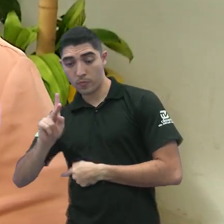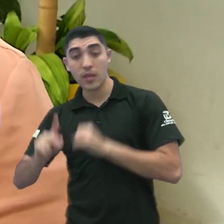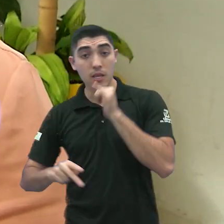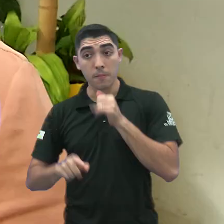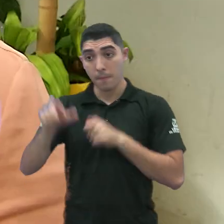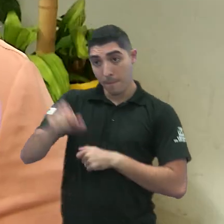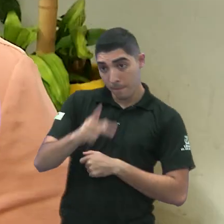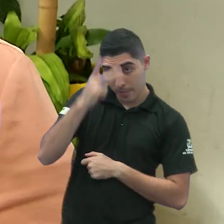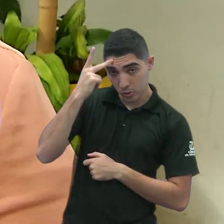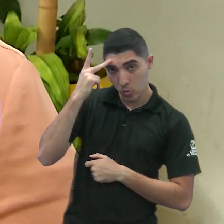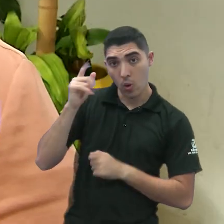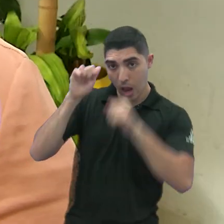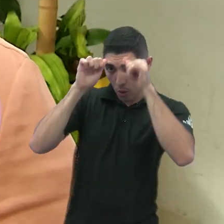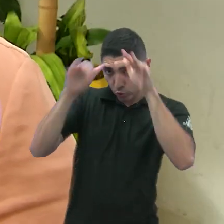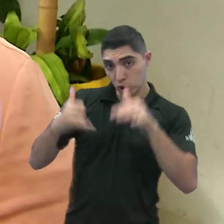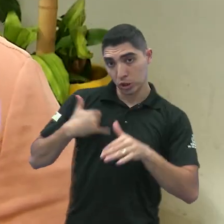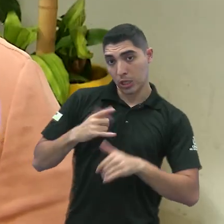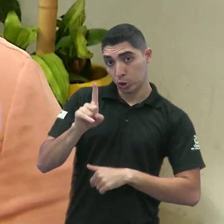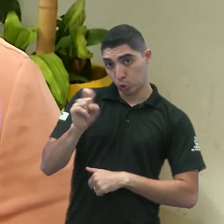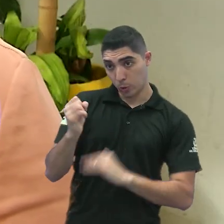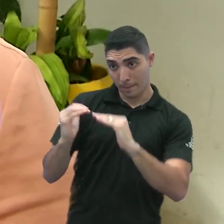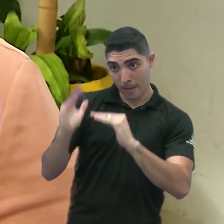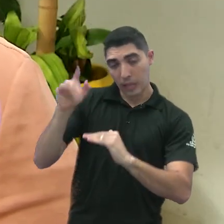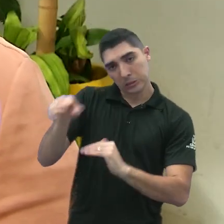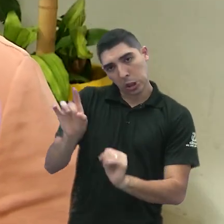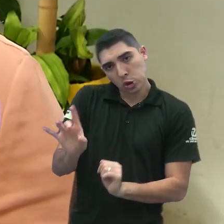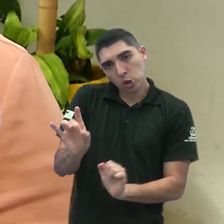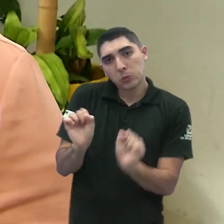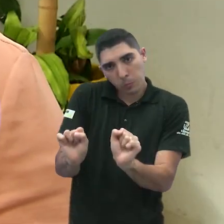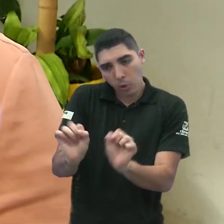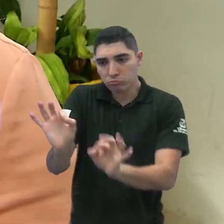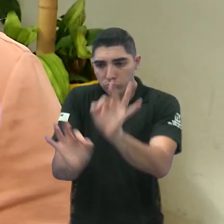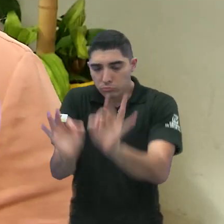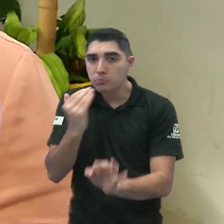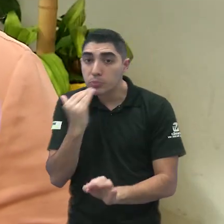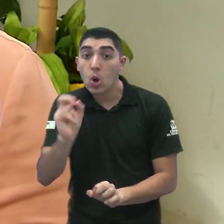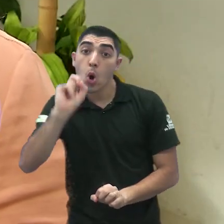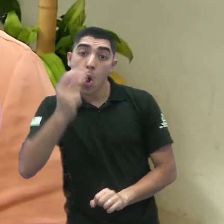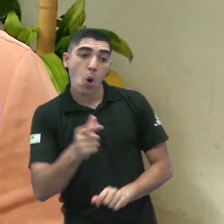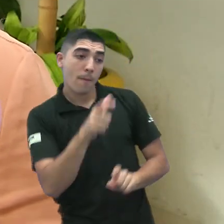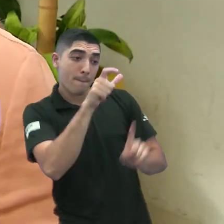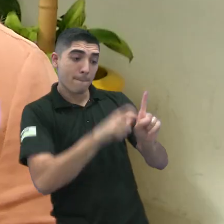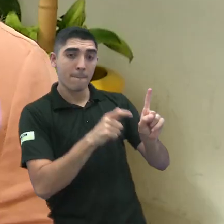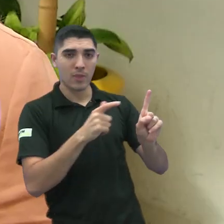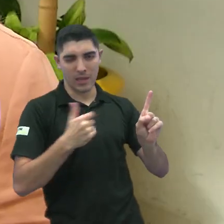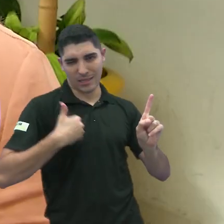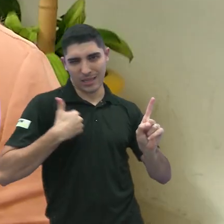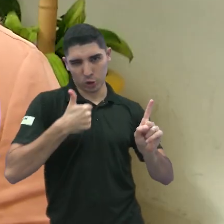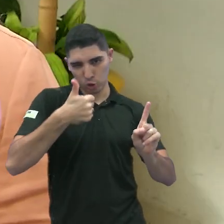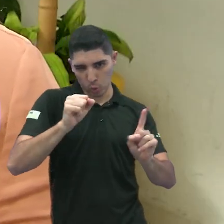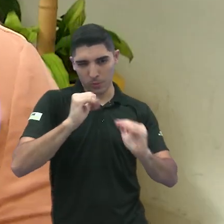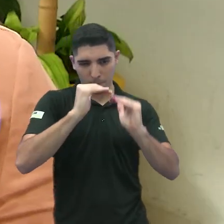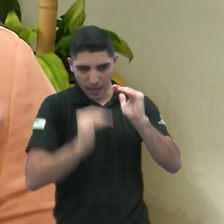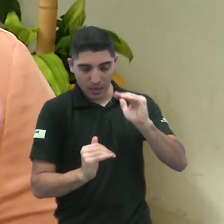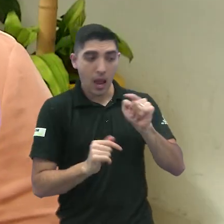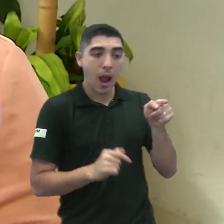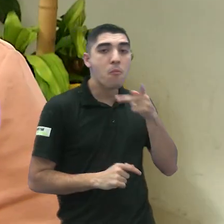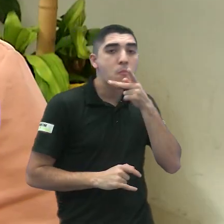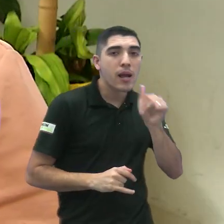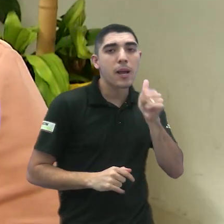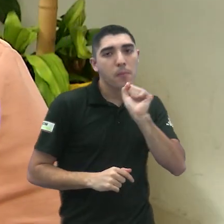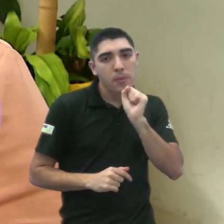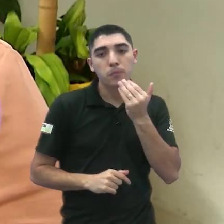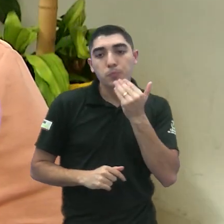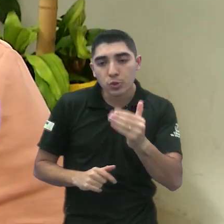18, pode solicitar por suas vias, né? Ou o pai, o responsável, pode entrar com o pedido. A pessoa entra no site da